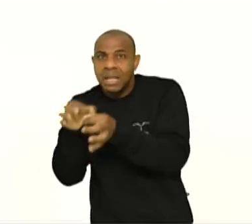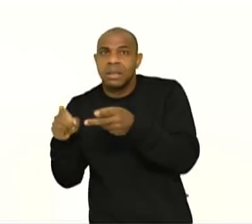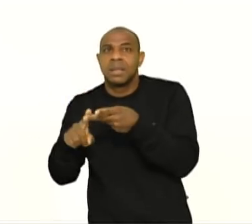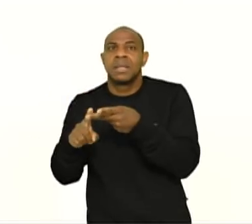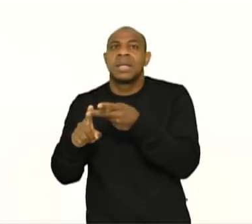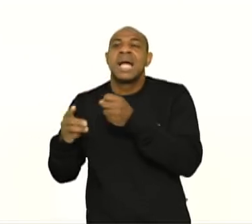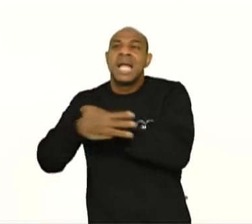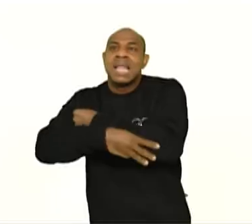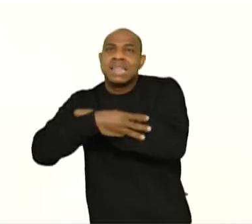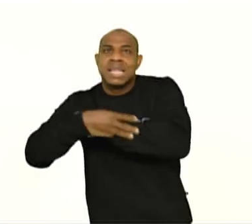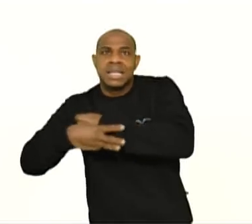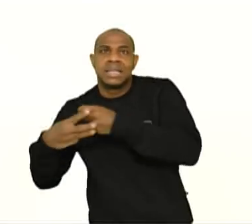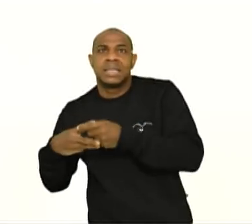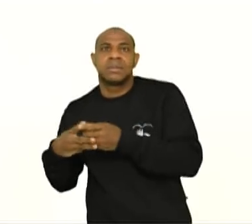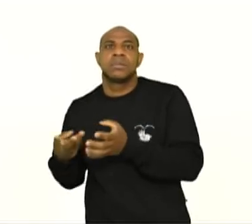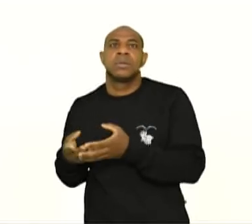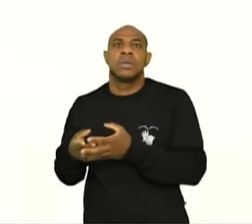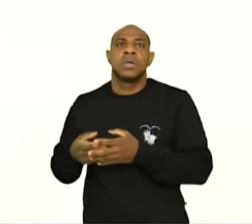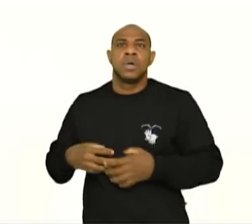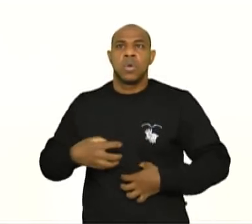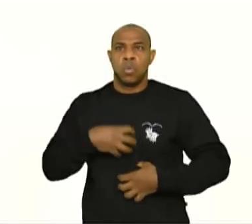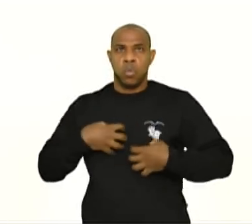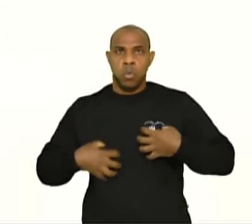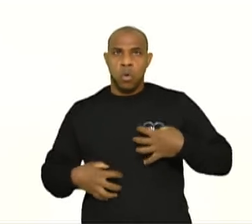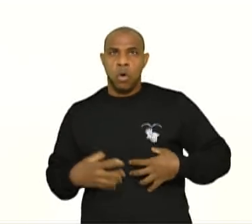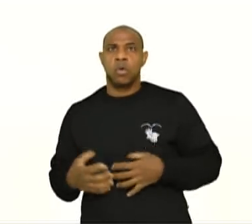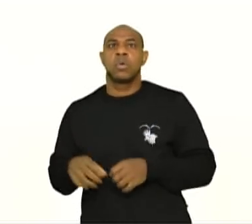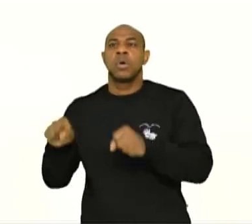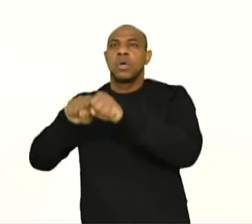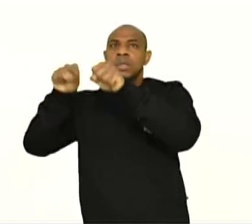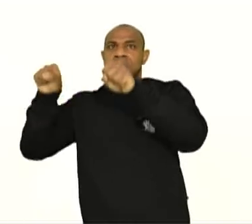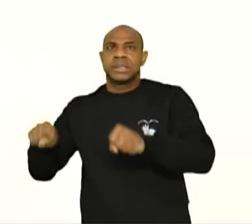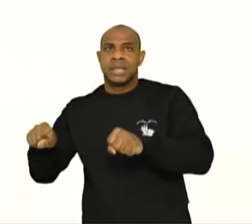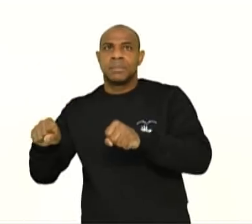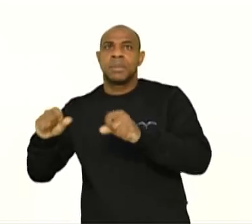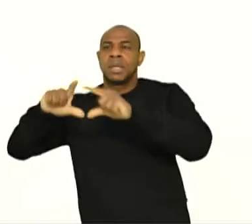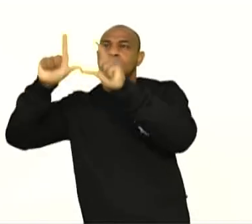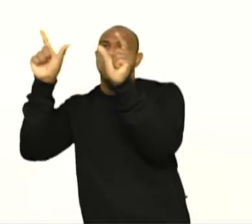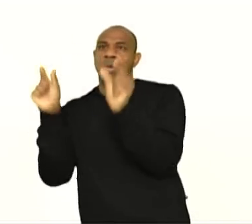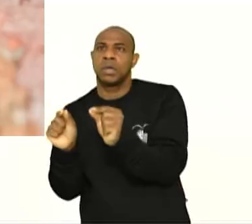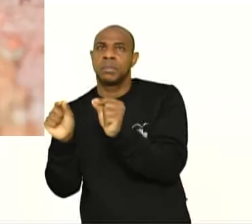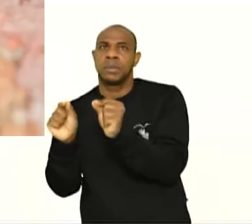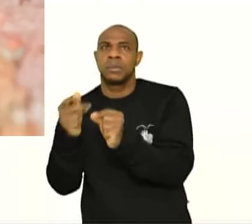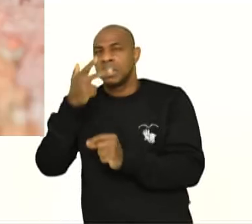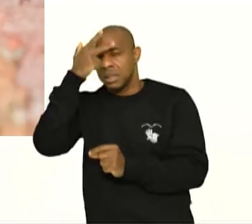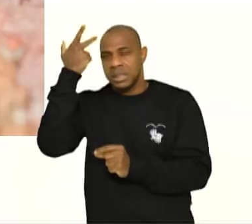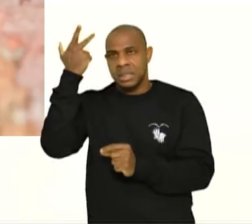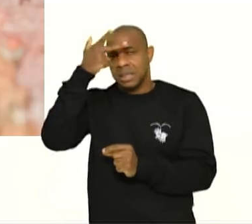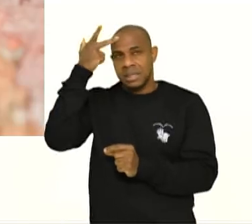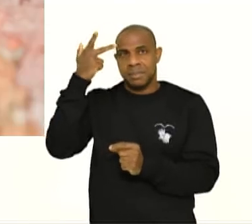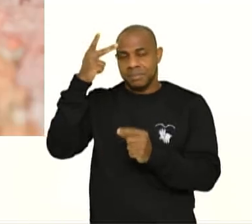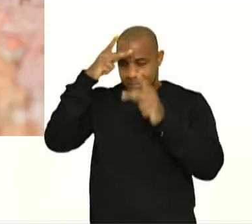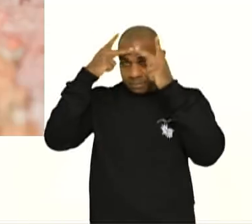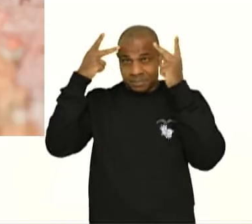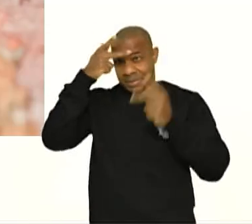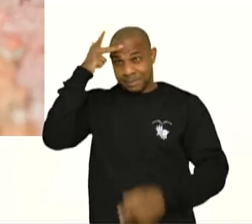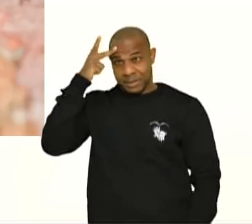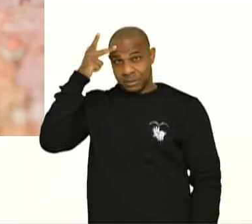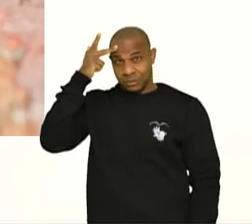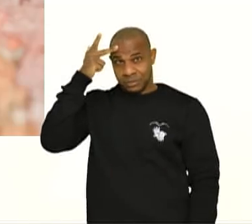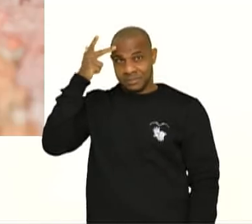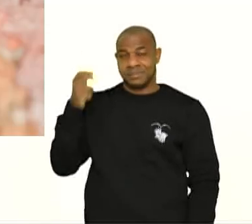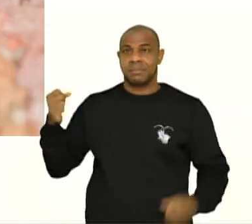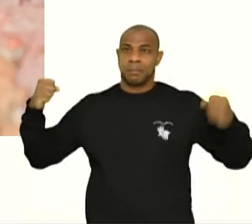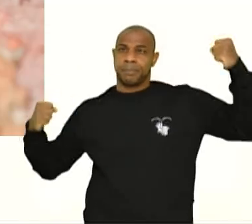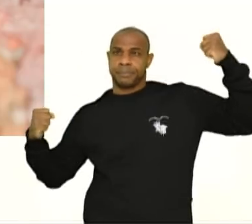O tecido, o órgão, sistema e o organismo ou indivíduo. Muito bem. Aqui nós